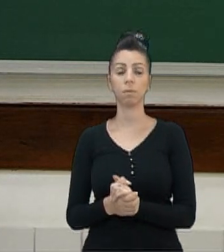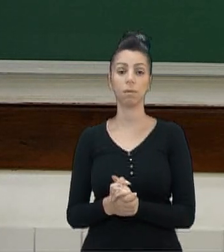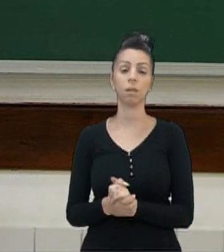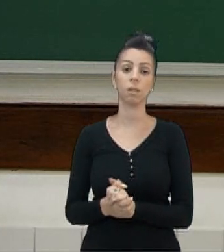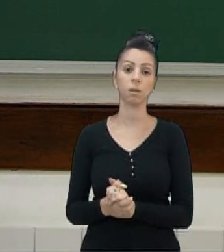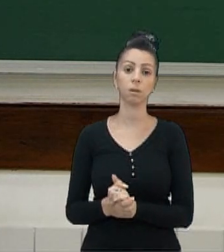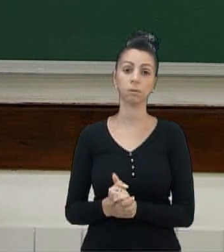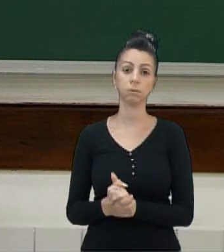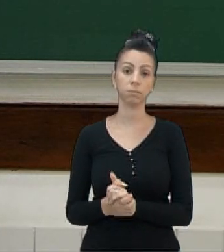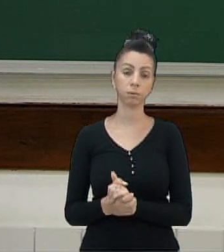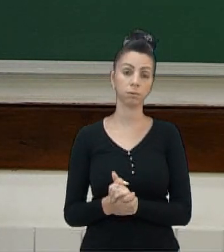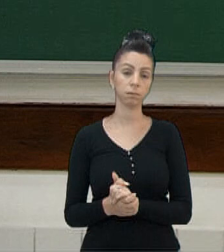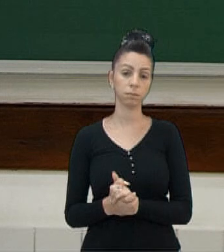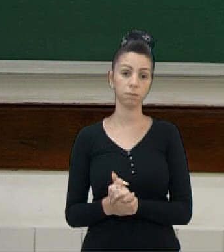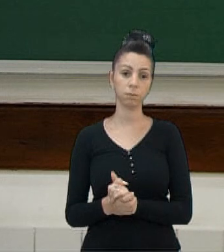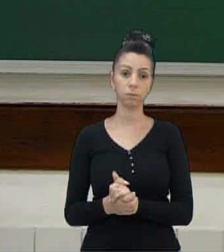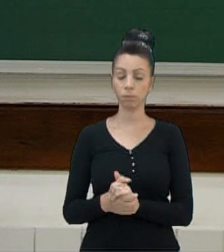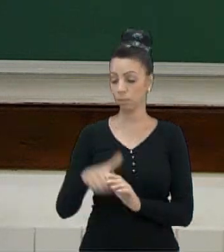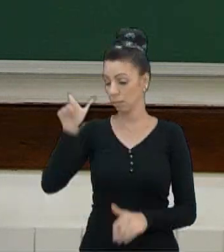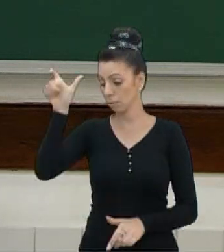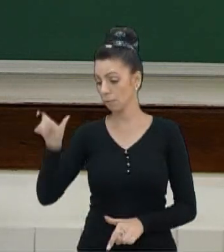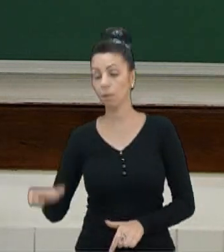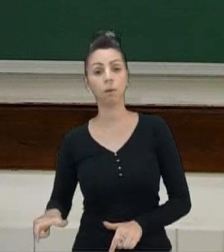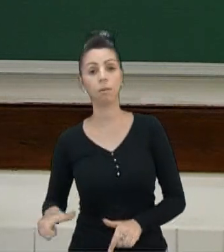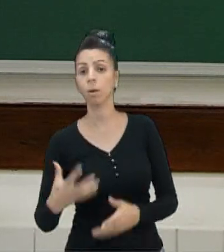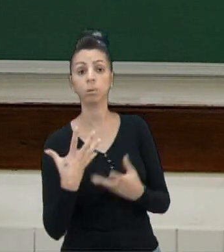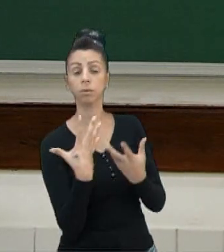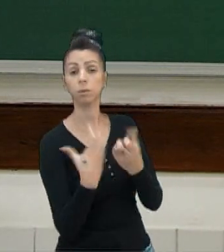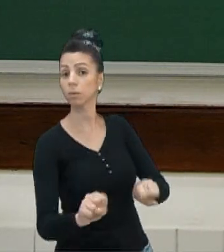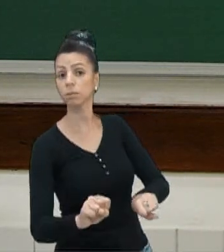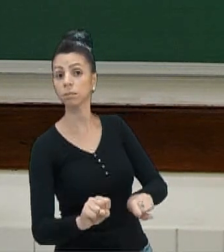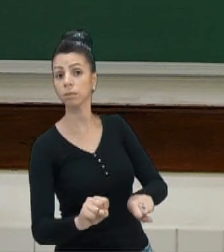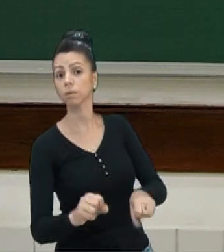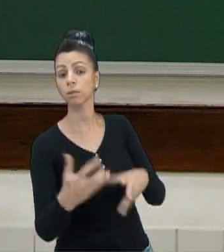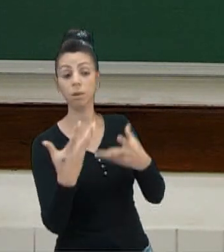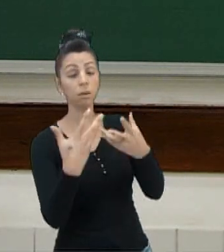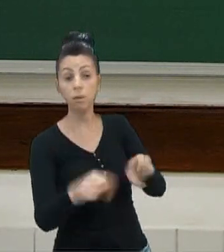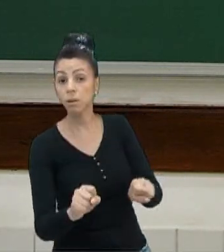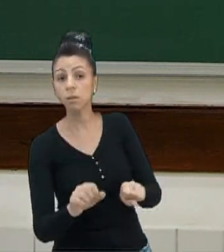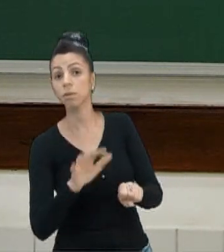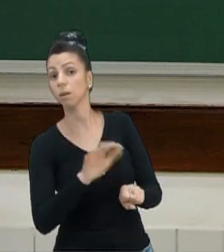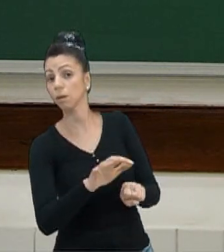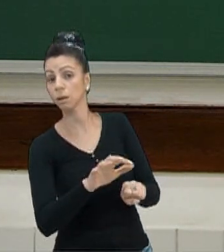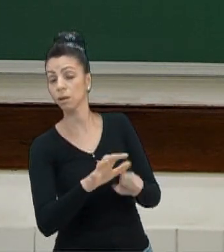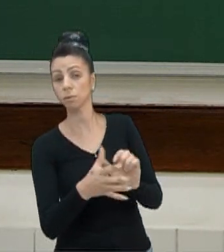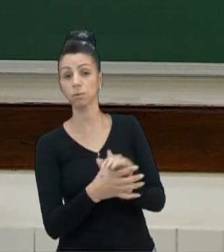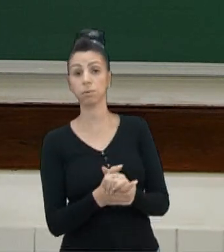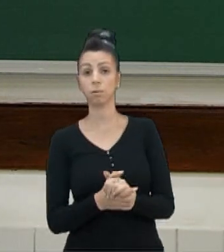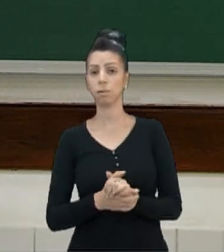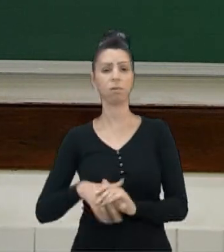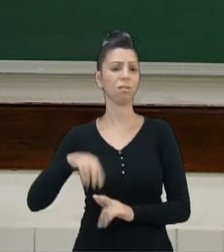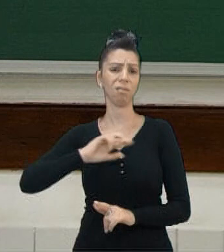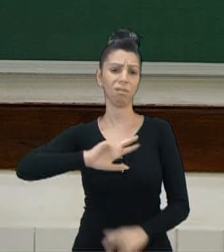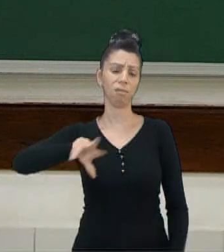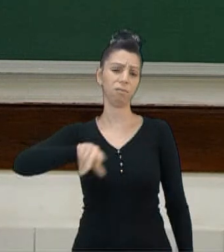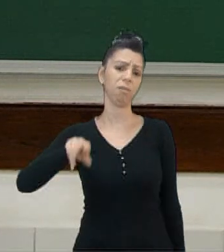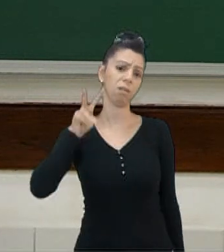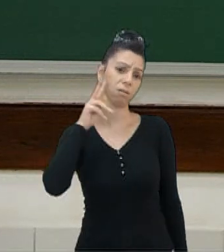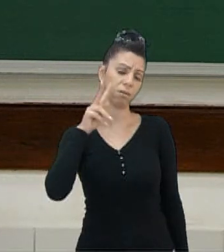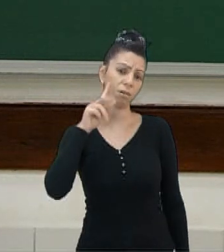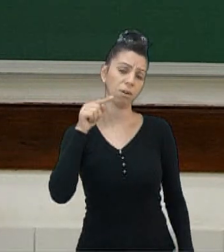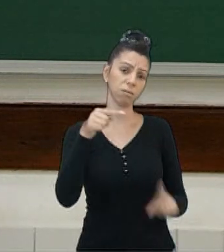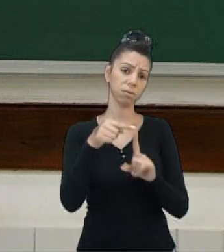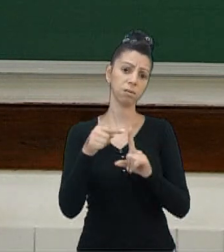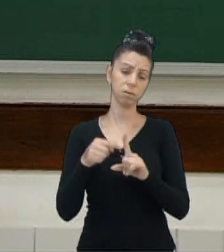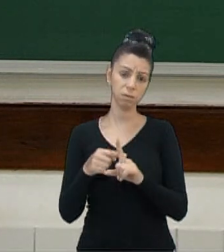de que o eu lírico não consente com isso, ele não aceita isso. Para ele não é legal esse tipo de coisa,